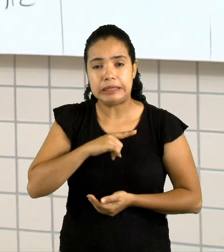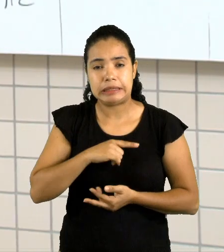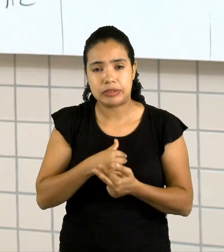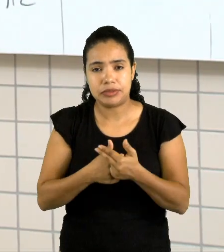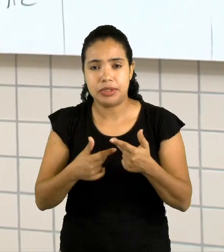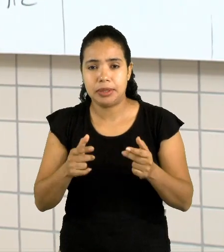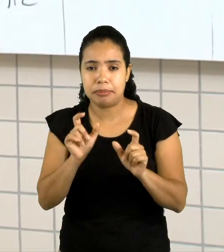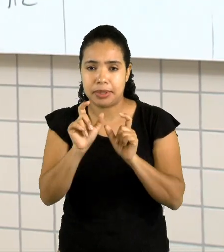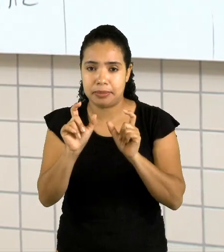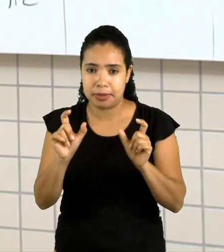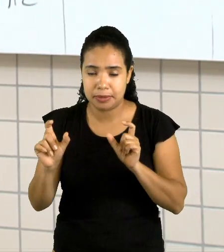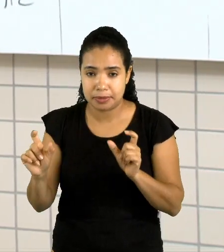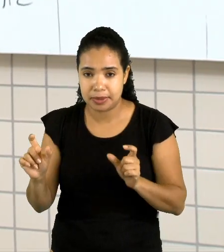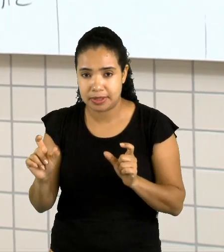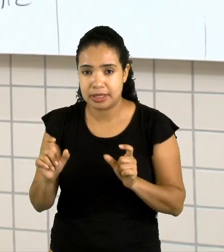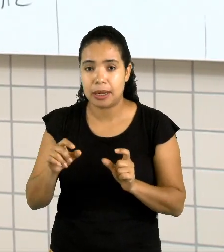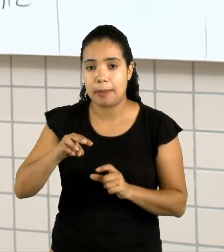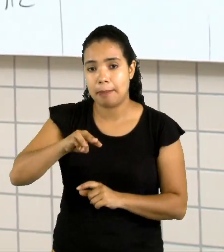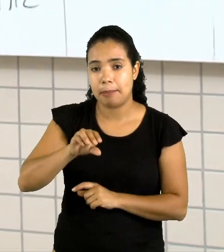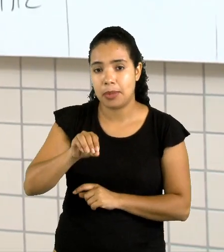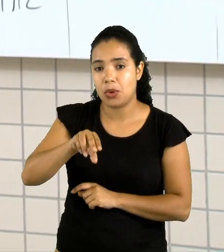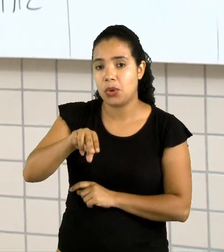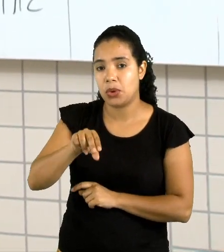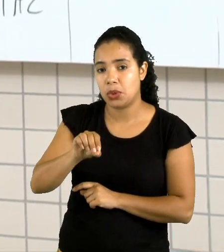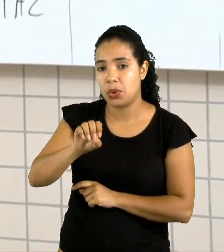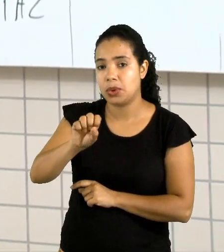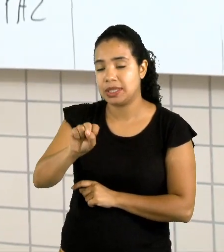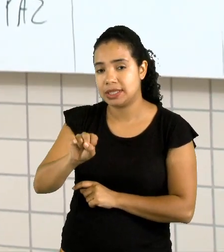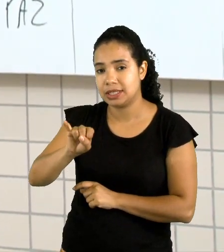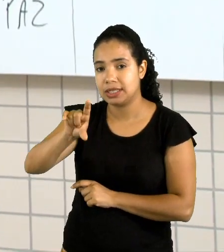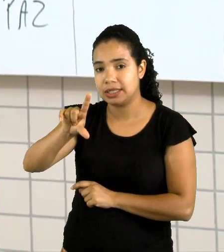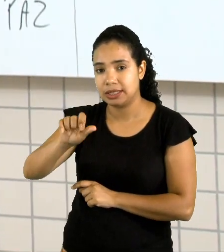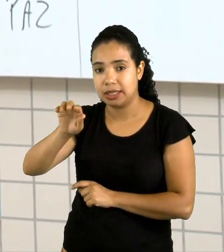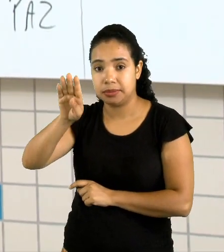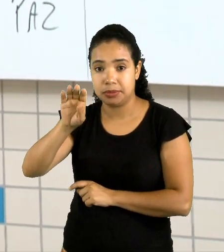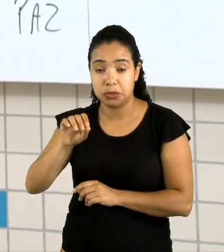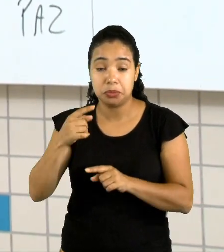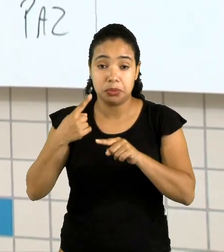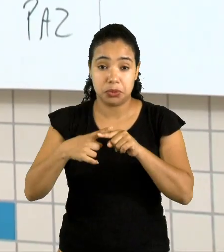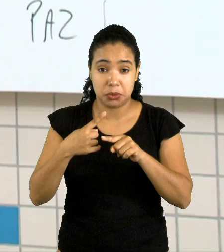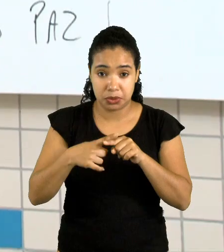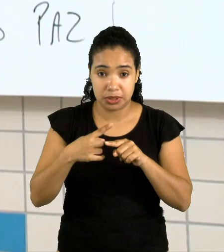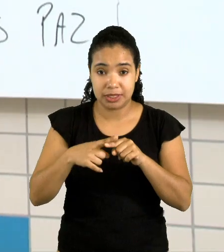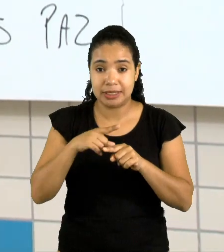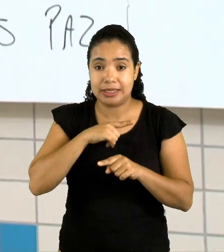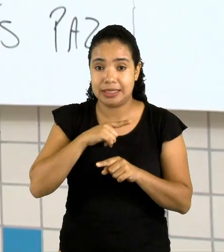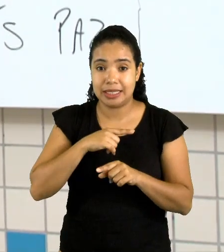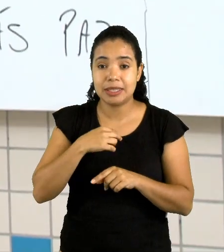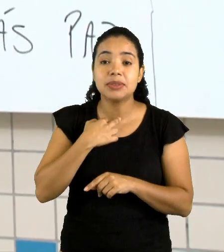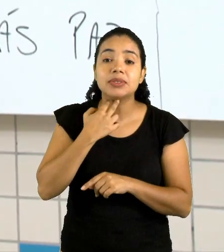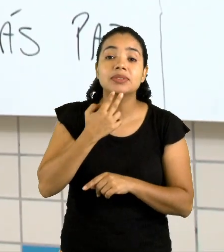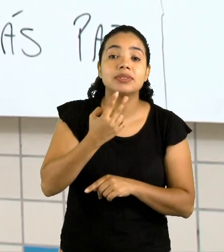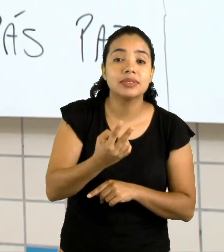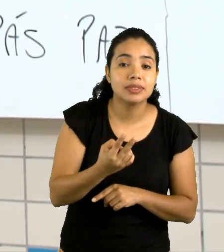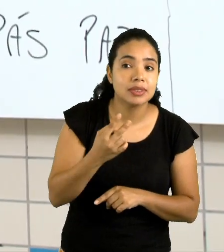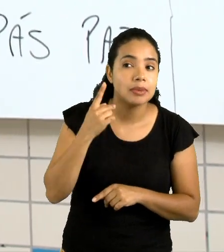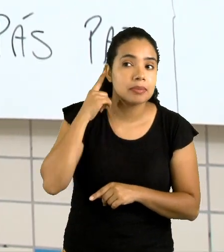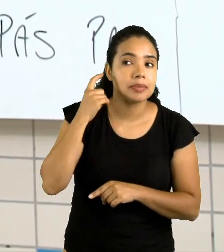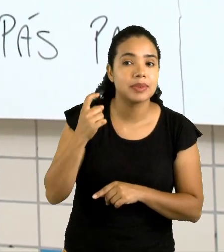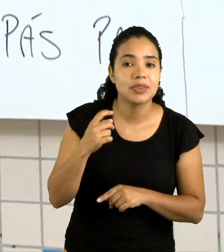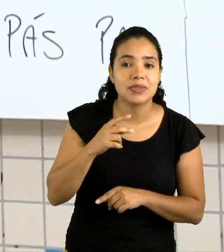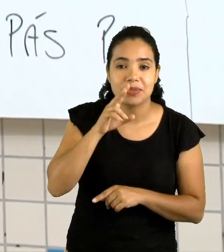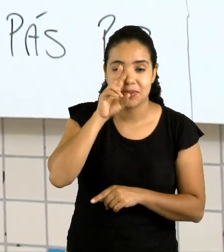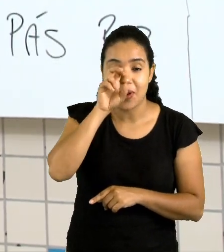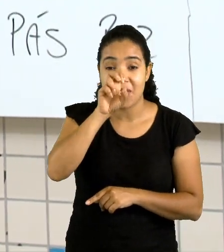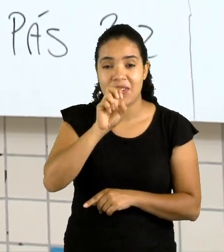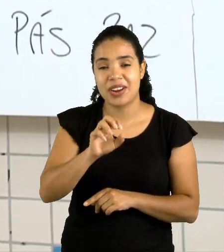várias palavrinhas que são monossílabos tônicos, porque todas elas têm o som forte.